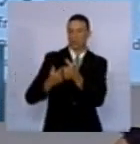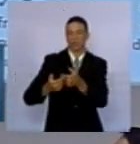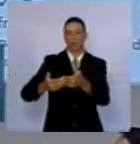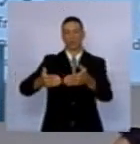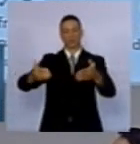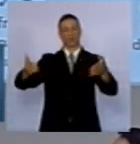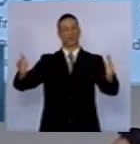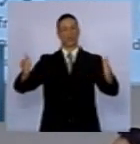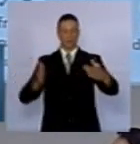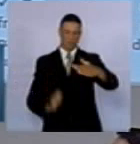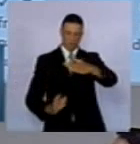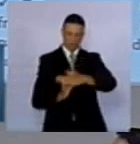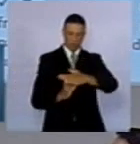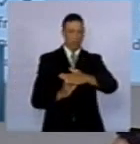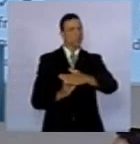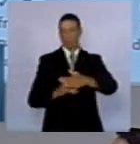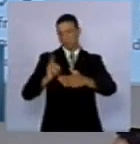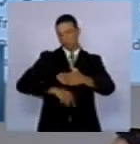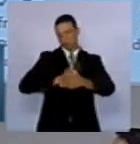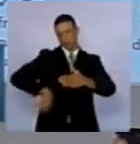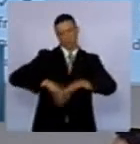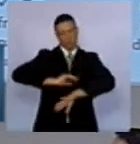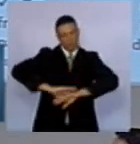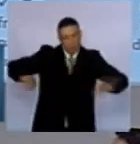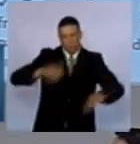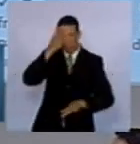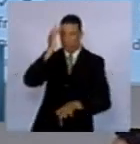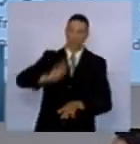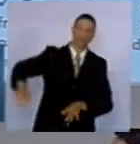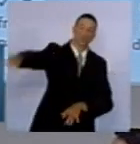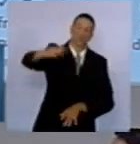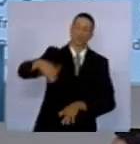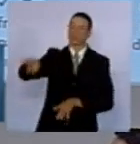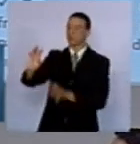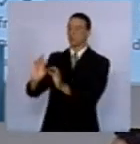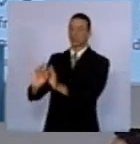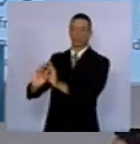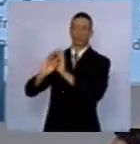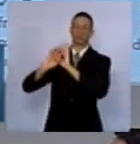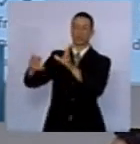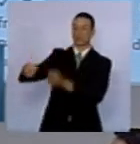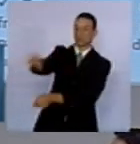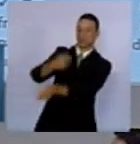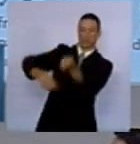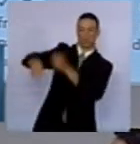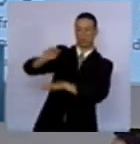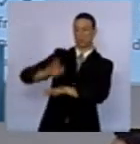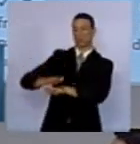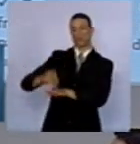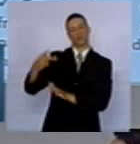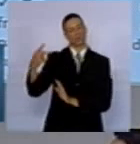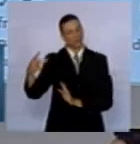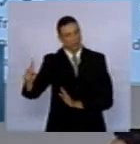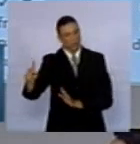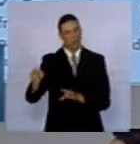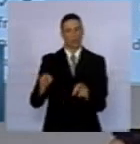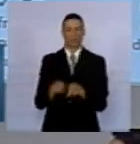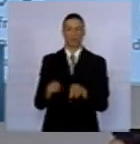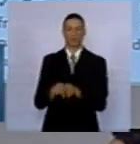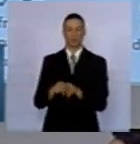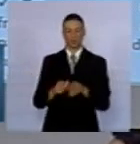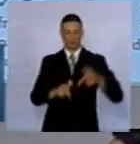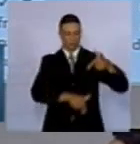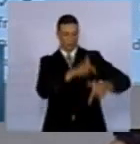Barreiras à entrada ou seja deixar um empreendedor livre para fazer os investimentos necessários entrar nesse mercado